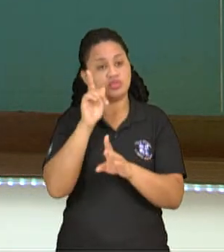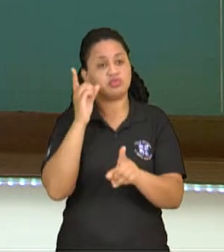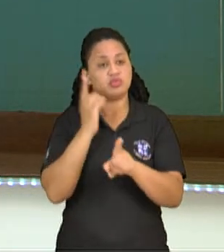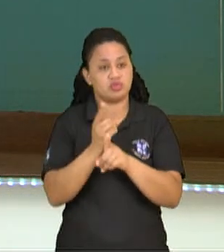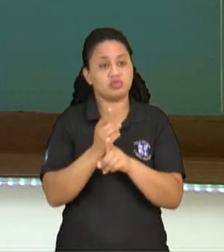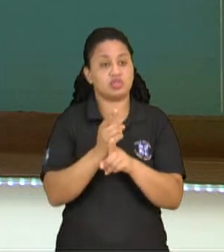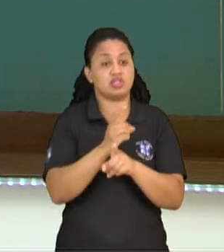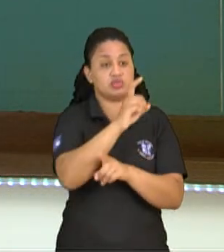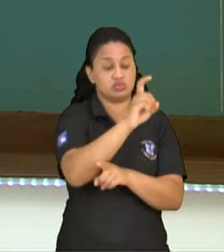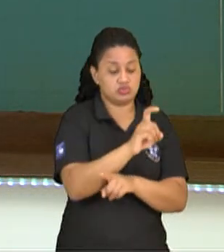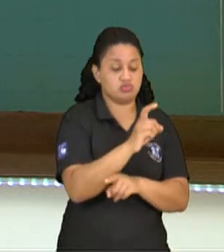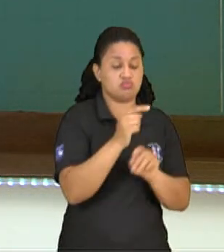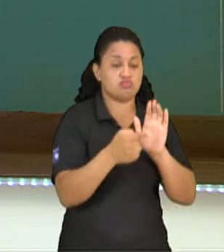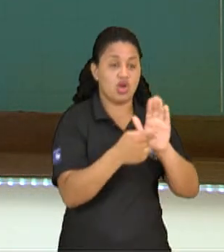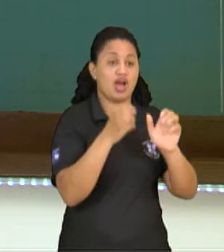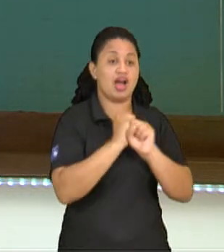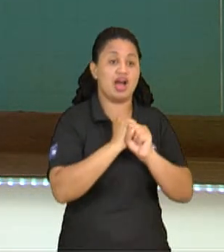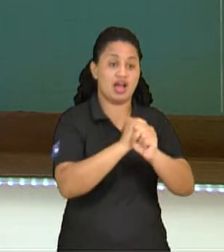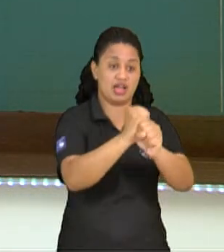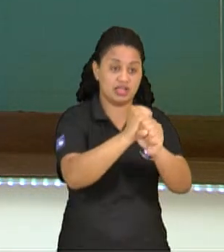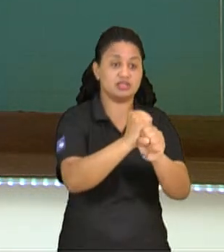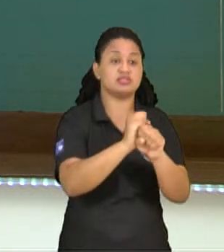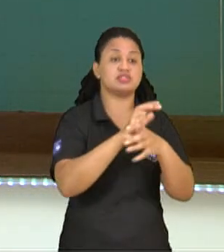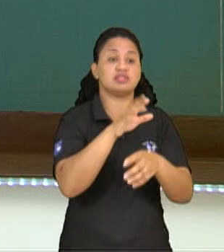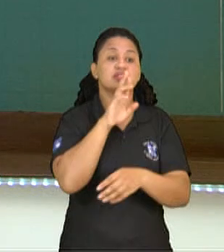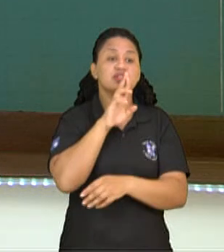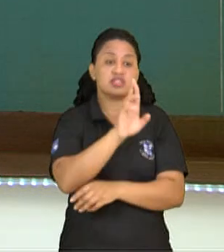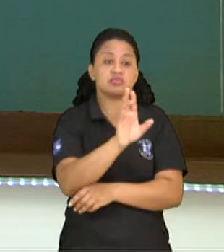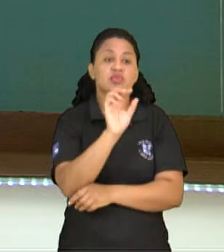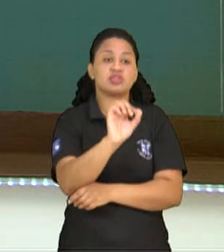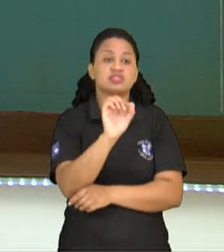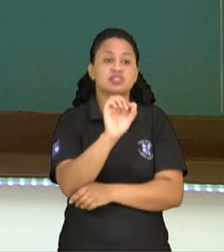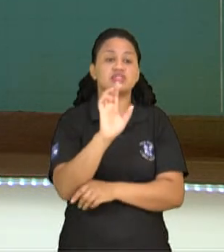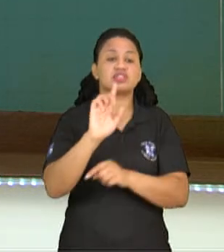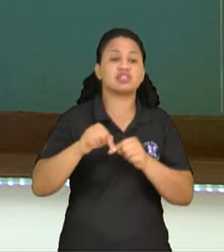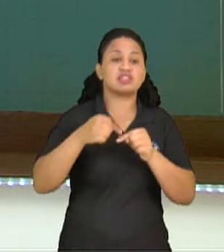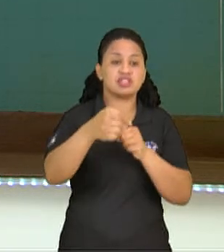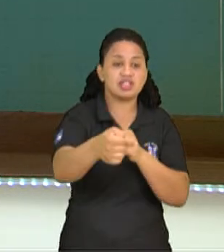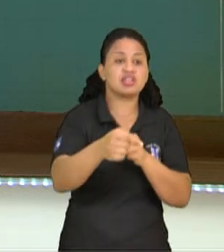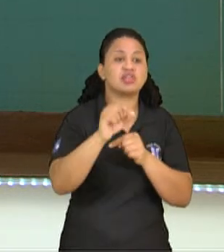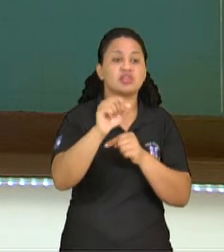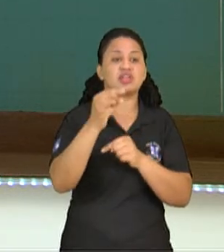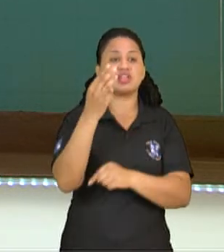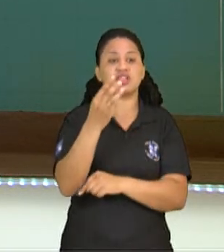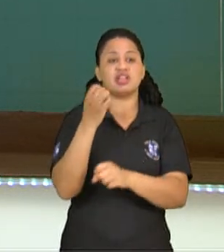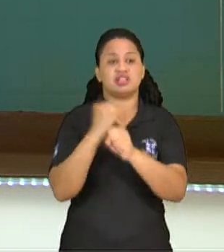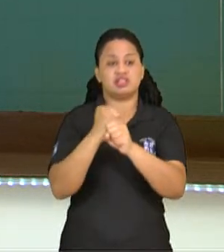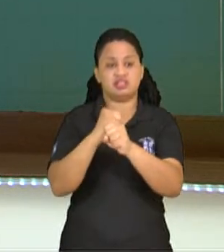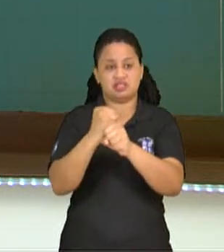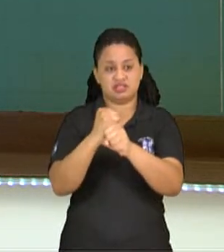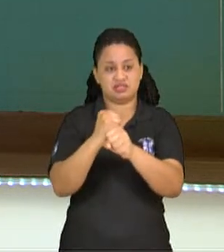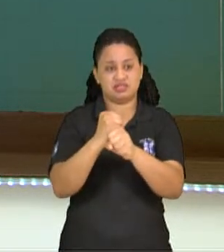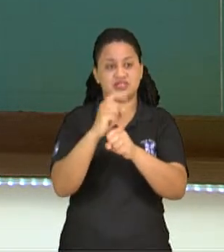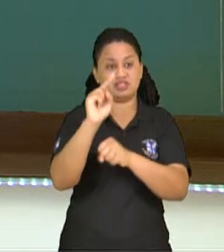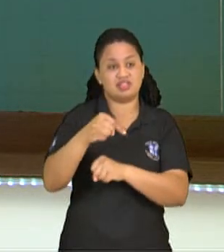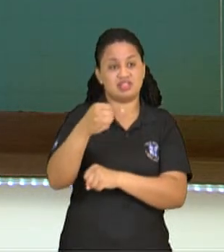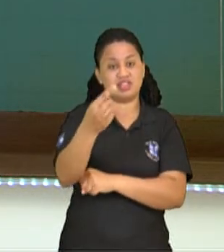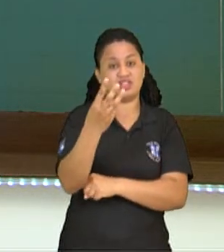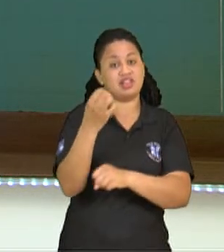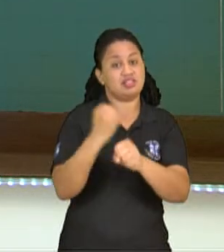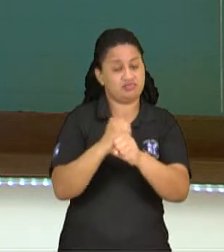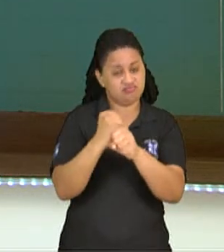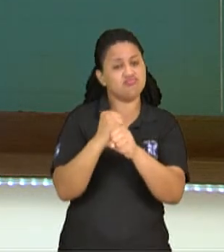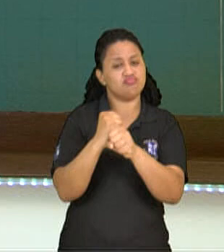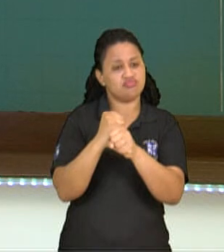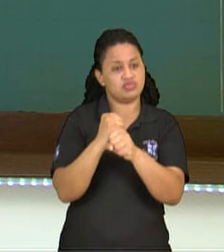só, como x representa anos, então, a resposta é daqui exatamente, né? 3 anos. 3 anos. A gente considera